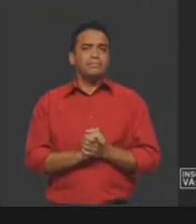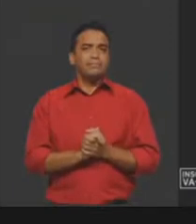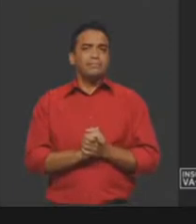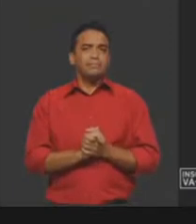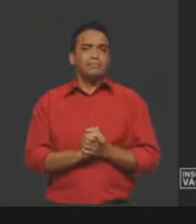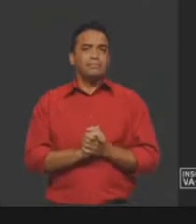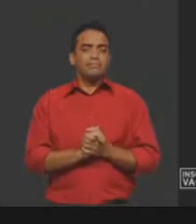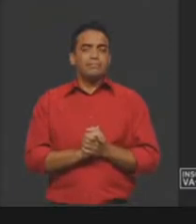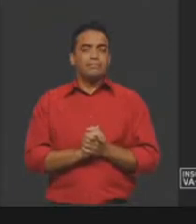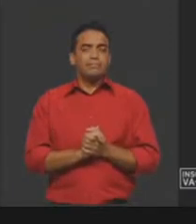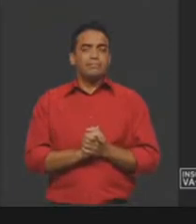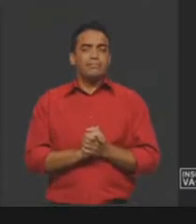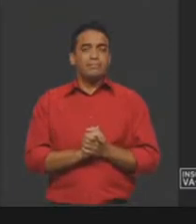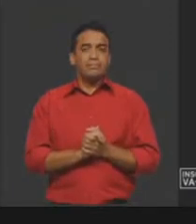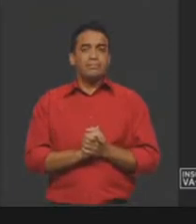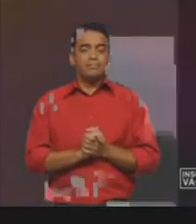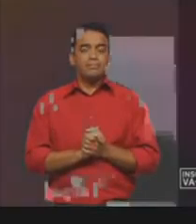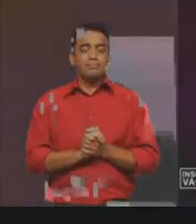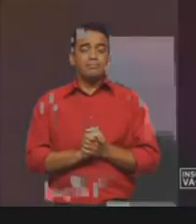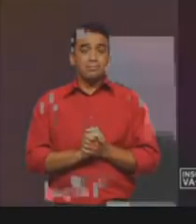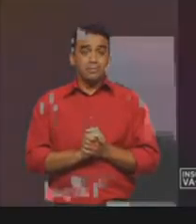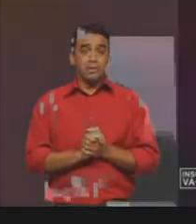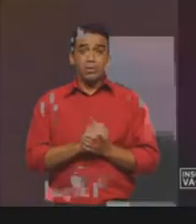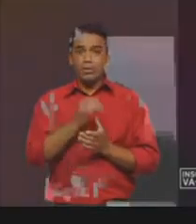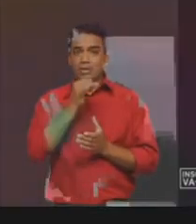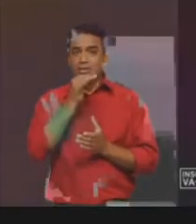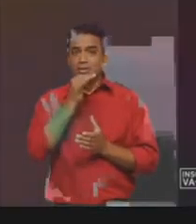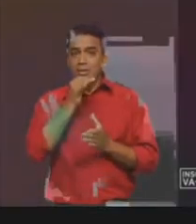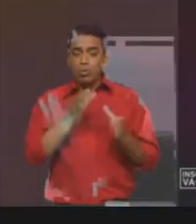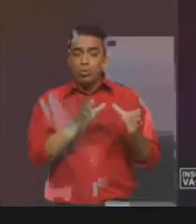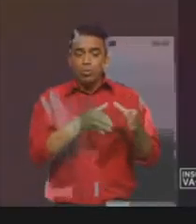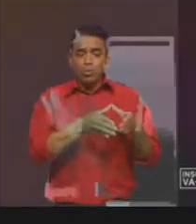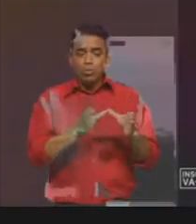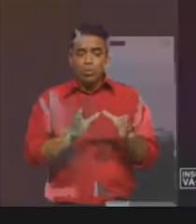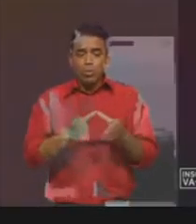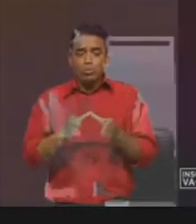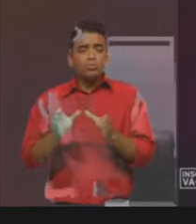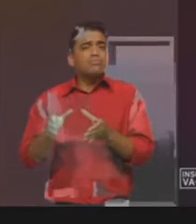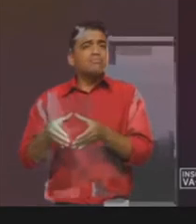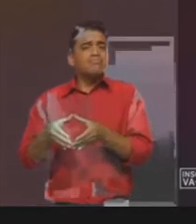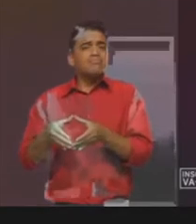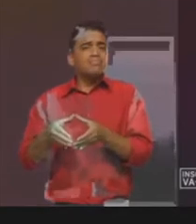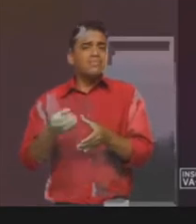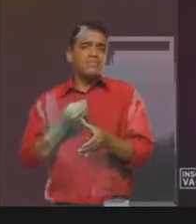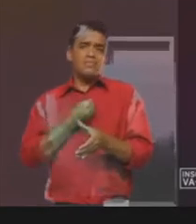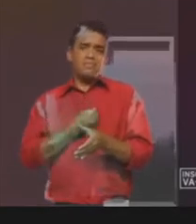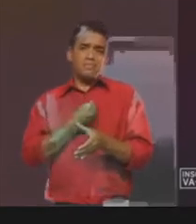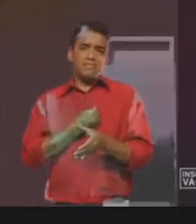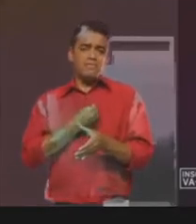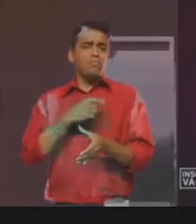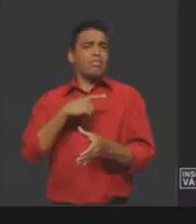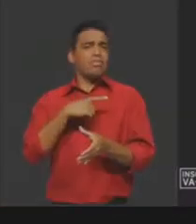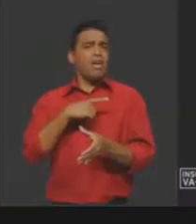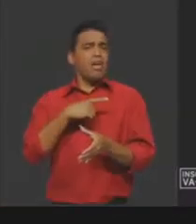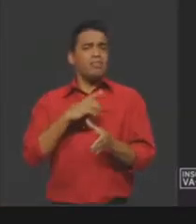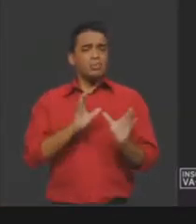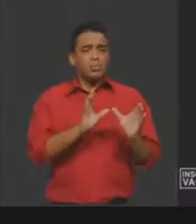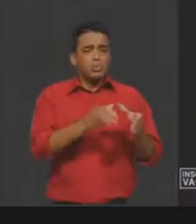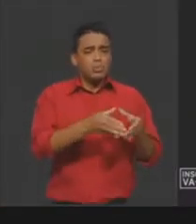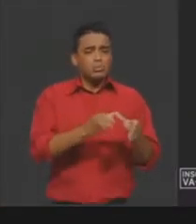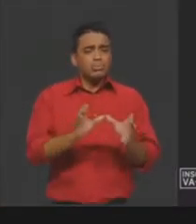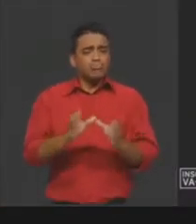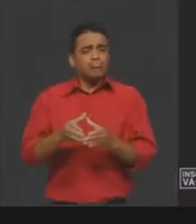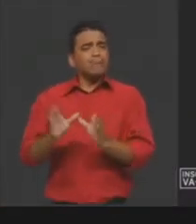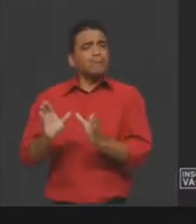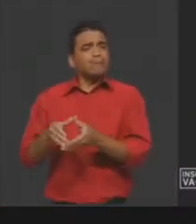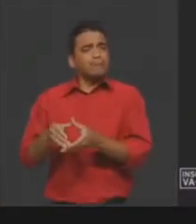por categorizar, ou seja, dividir em categorias, os seres vivos em grupos afins, ou seja, em